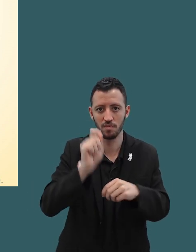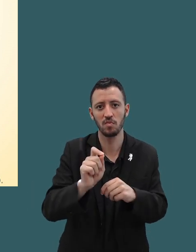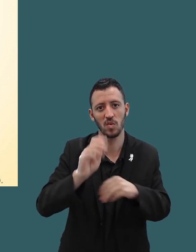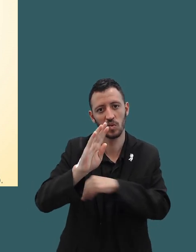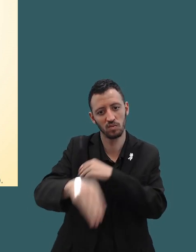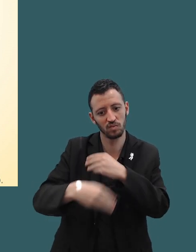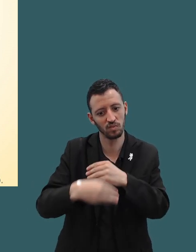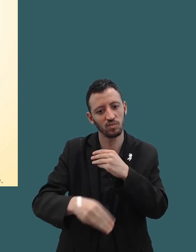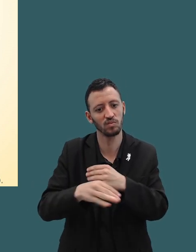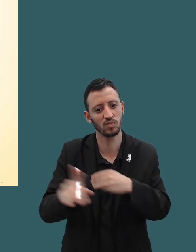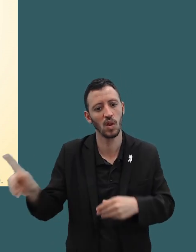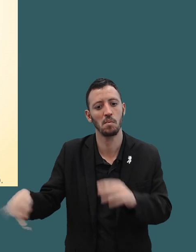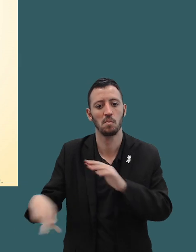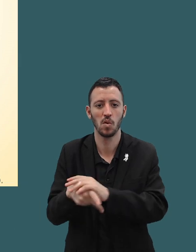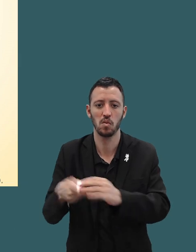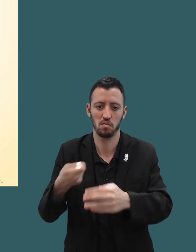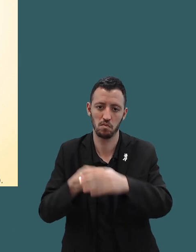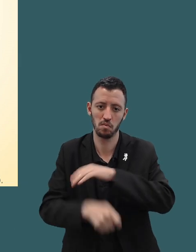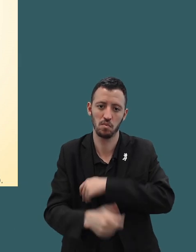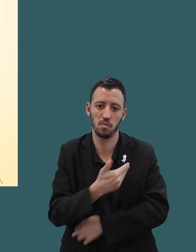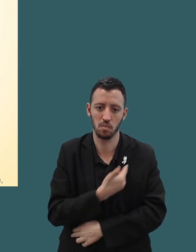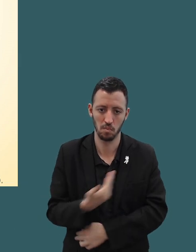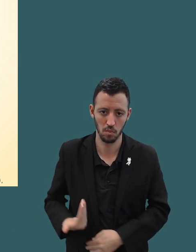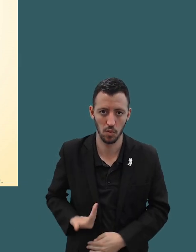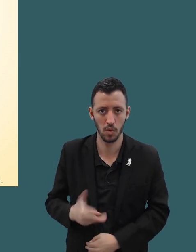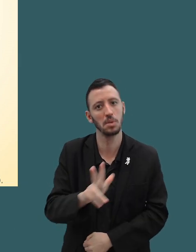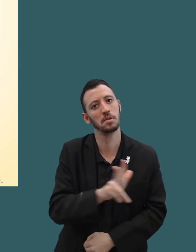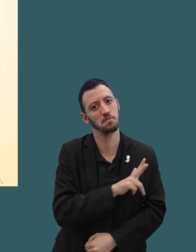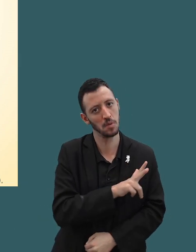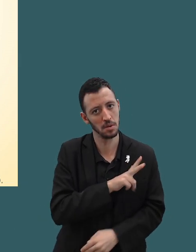compõem com financiamento público e financiamento